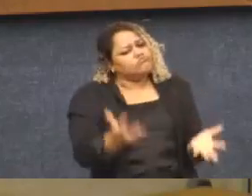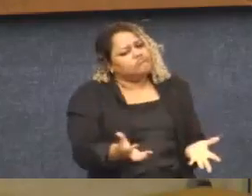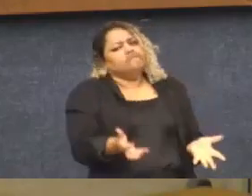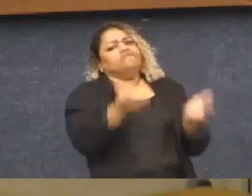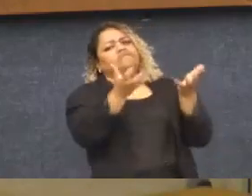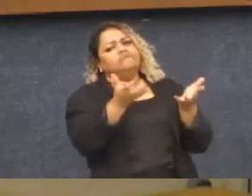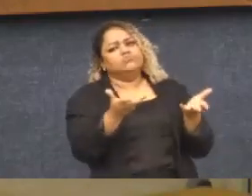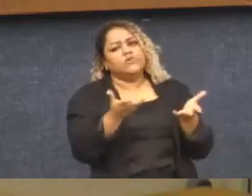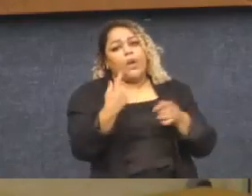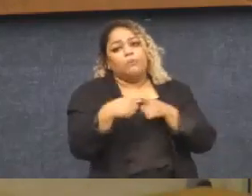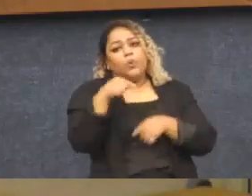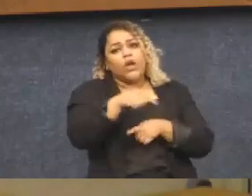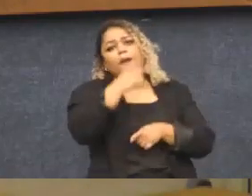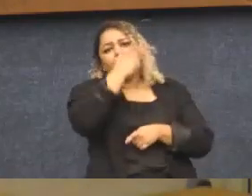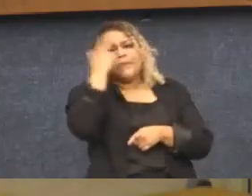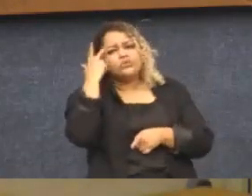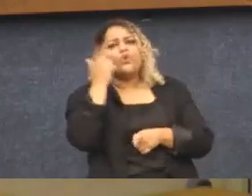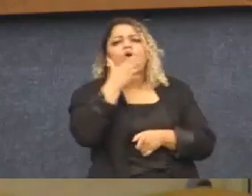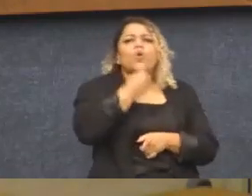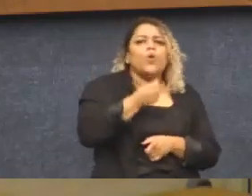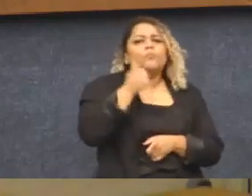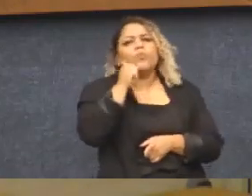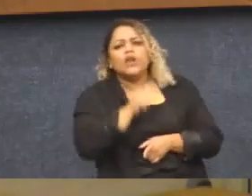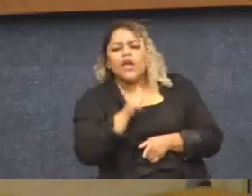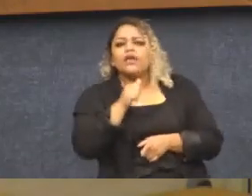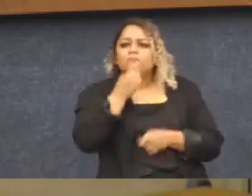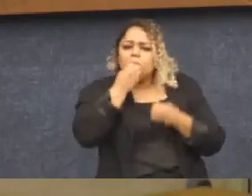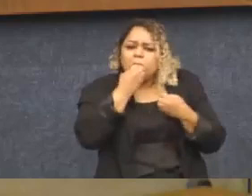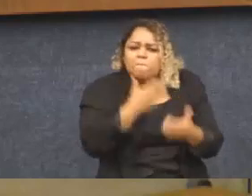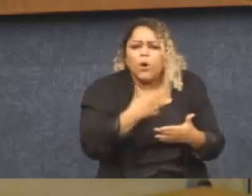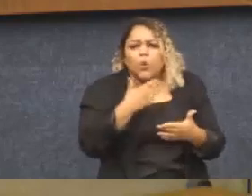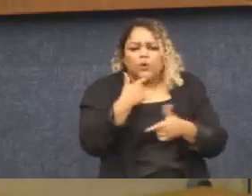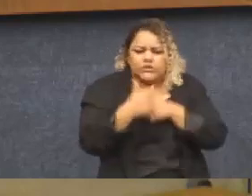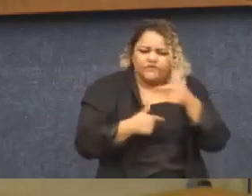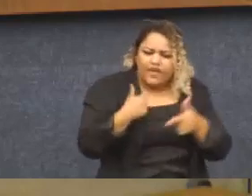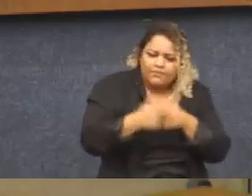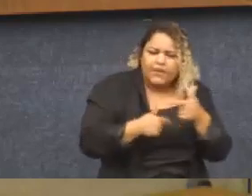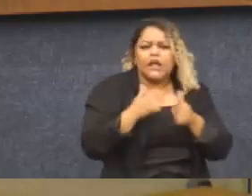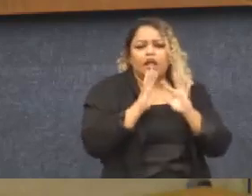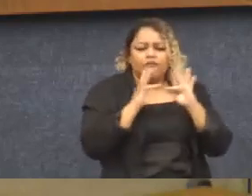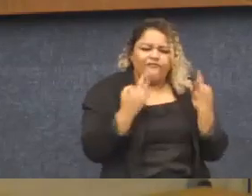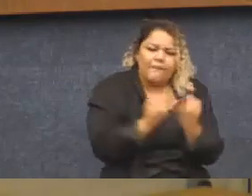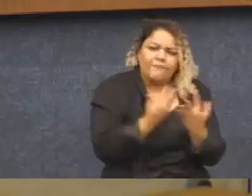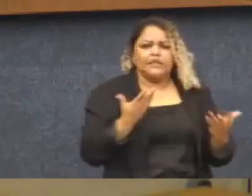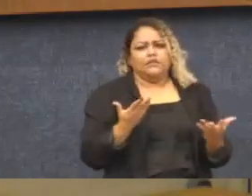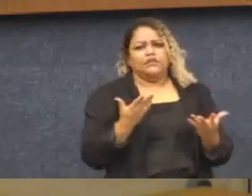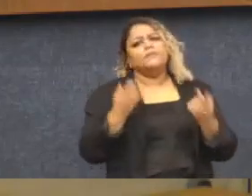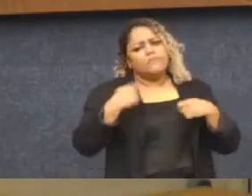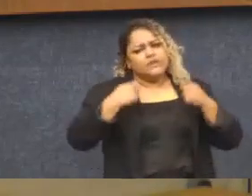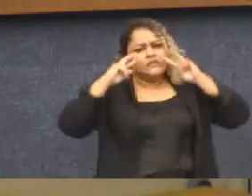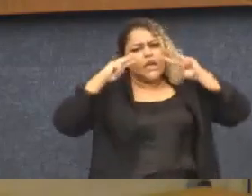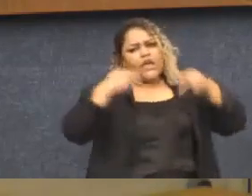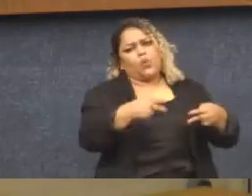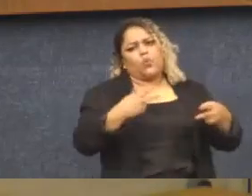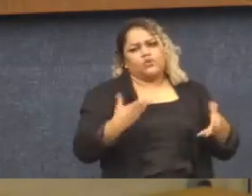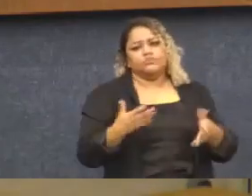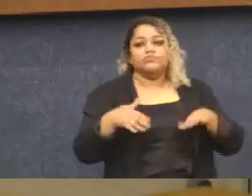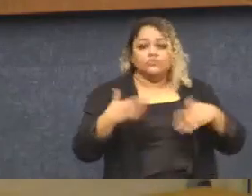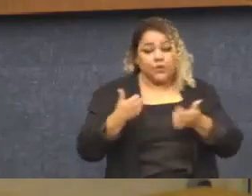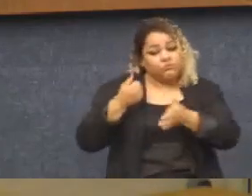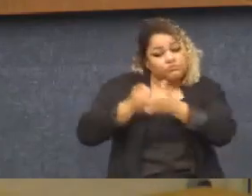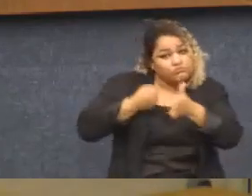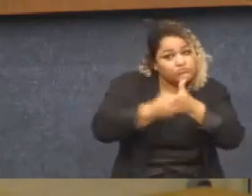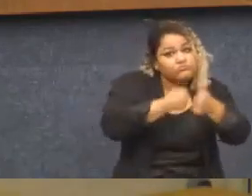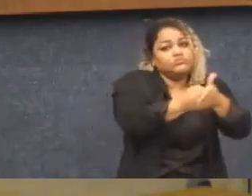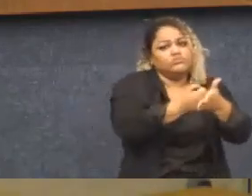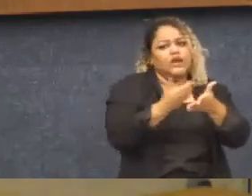homens e mulheres de bem, de família, e que merecem o reconhecimento. Então, vamos seguir nessa luta, porque a estrada é árdua, mas nós